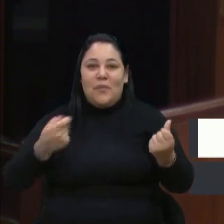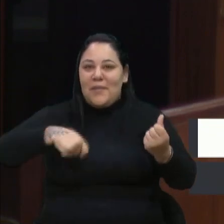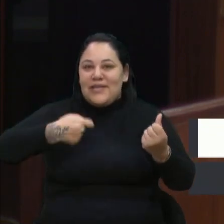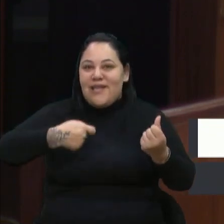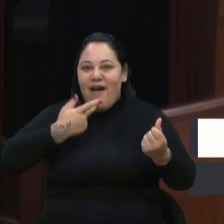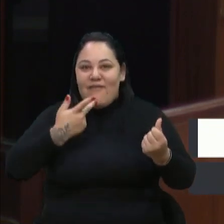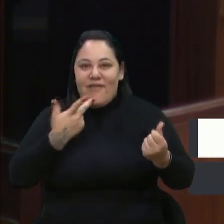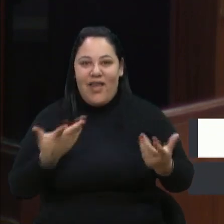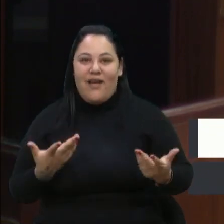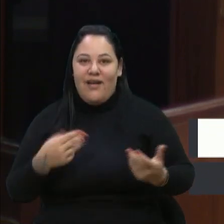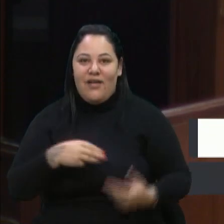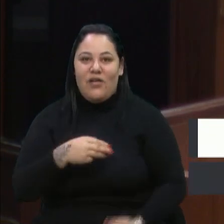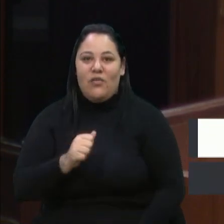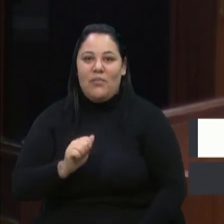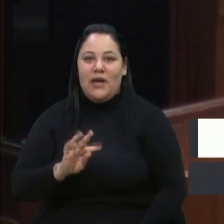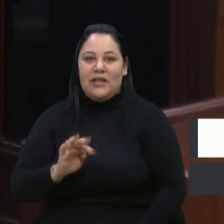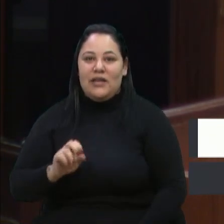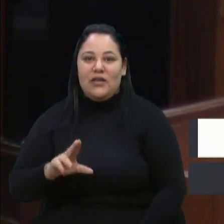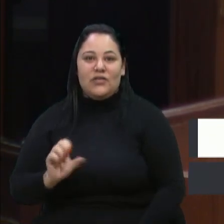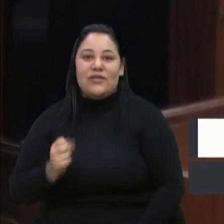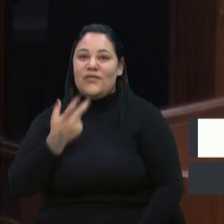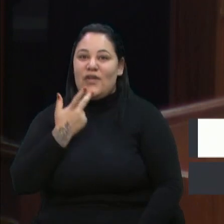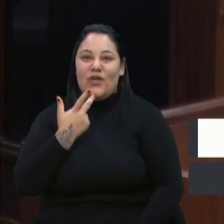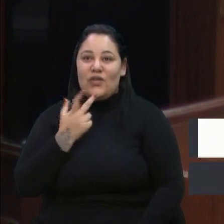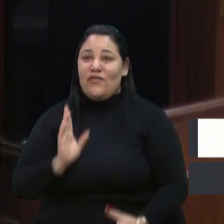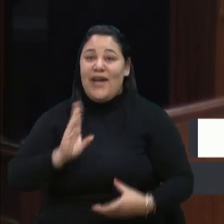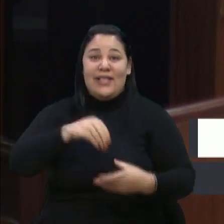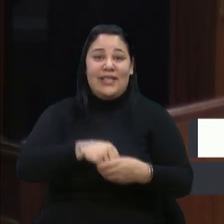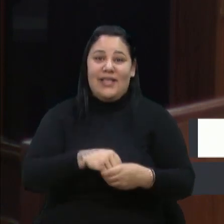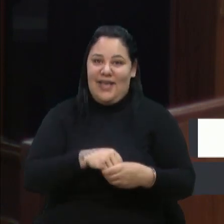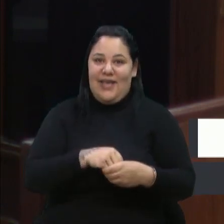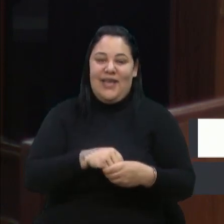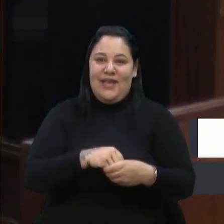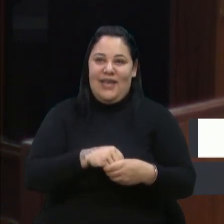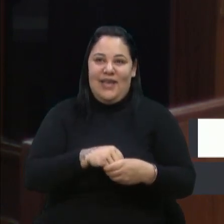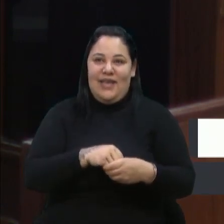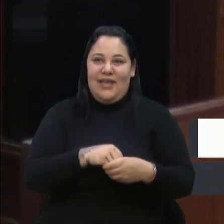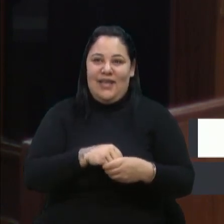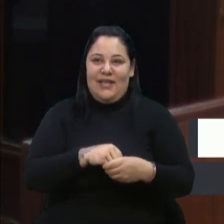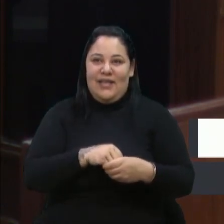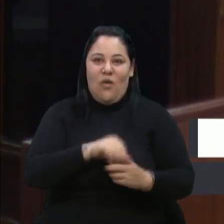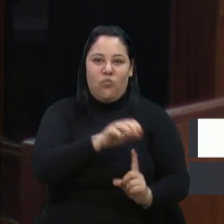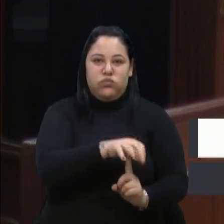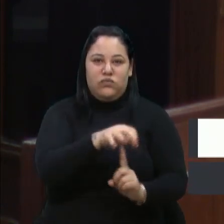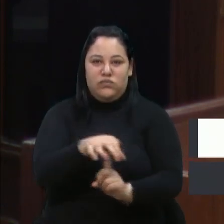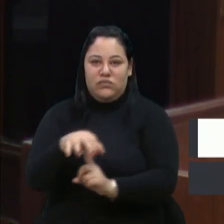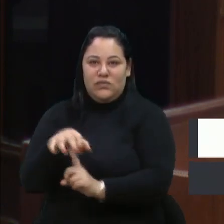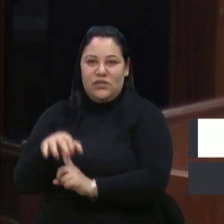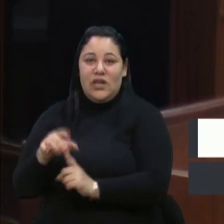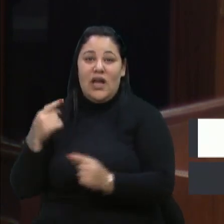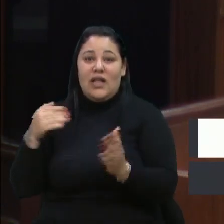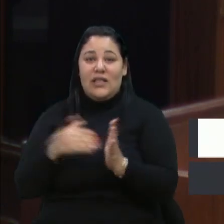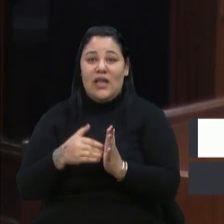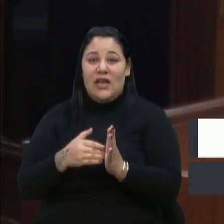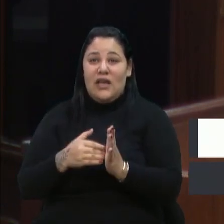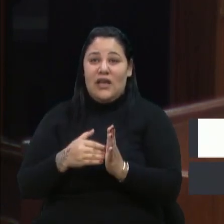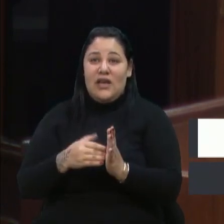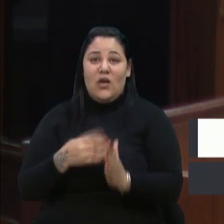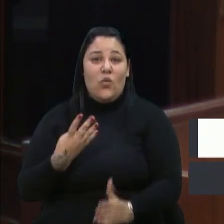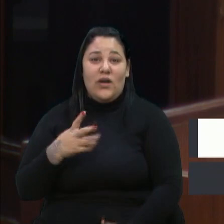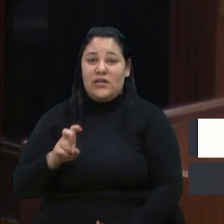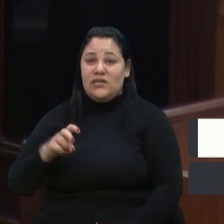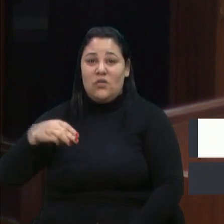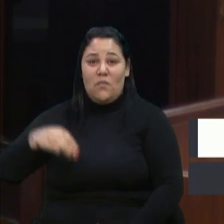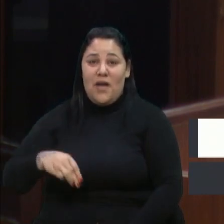o Matheus já disse, nós não teremos dentro das bancas, até porque no máximo de cada banca, 45 metros